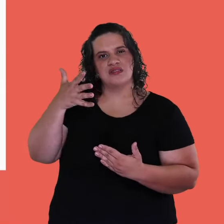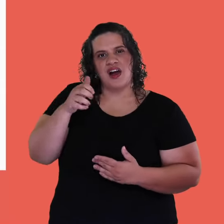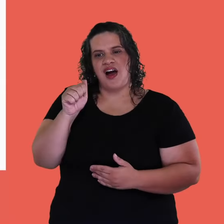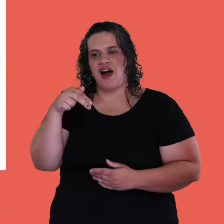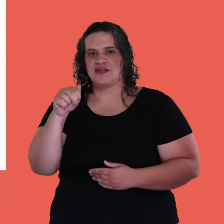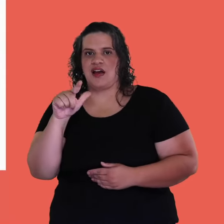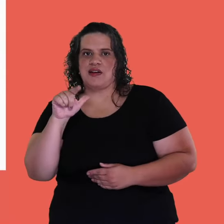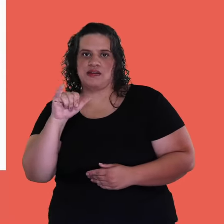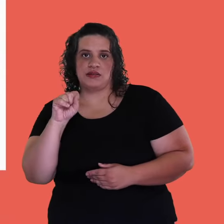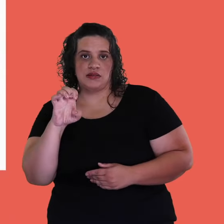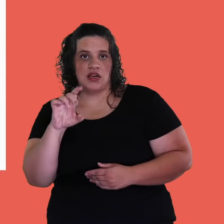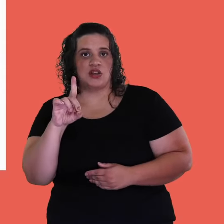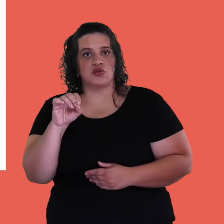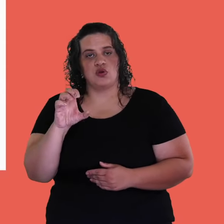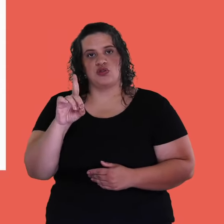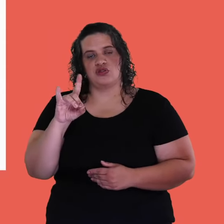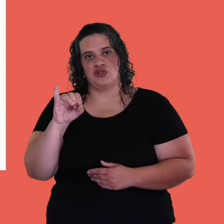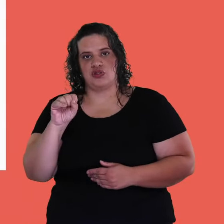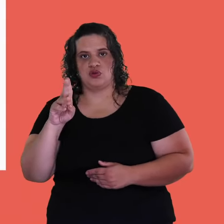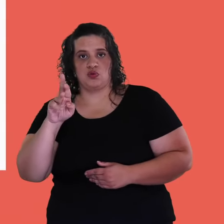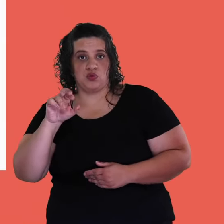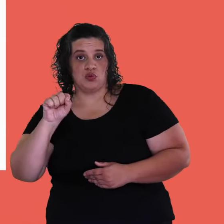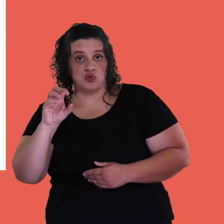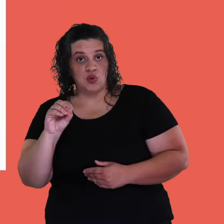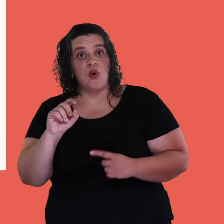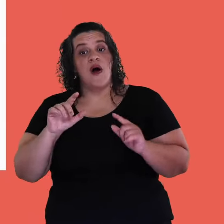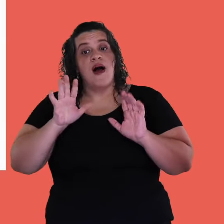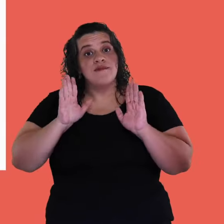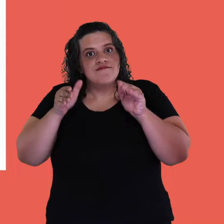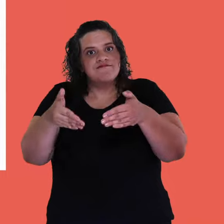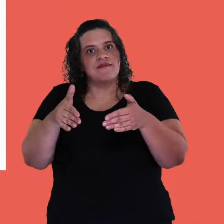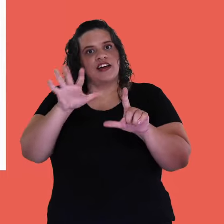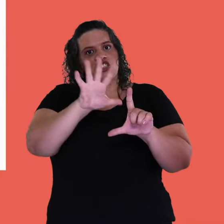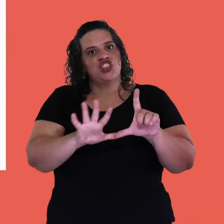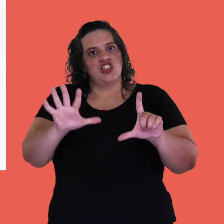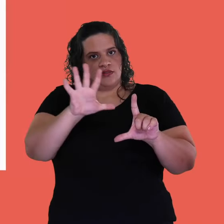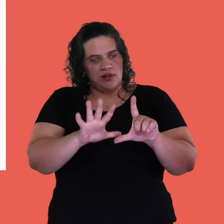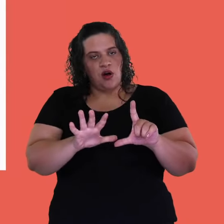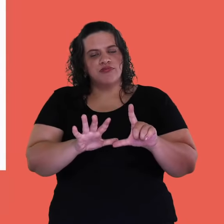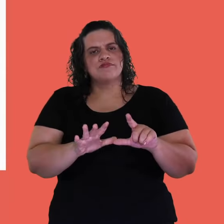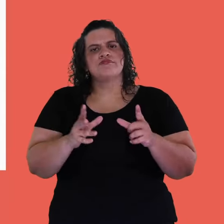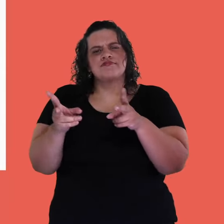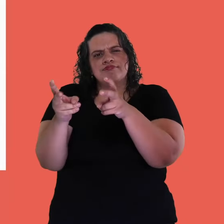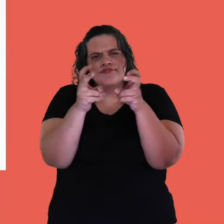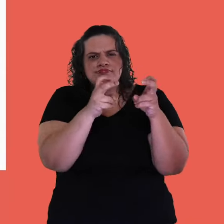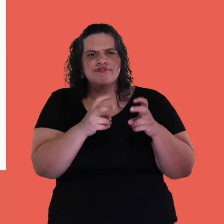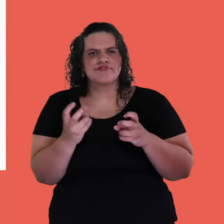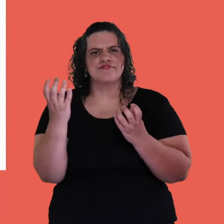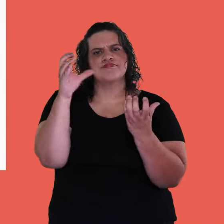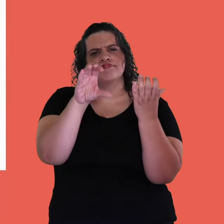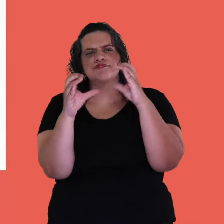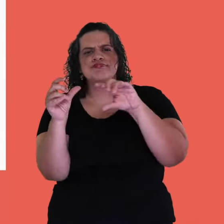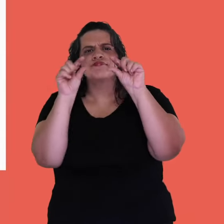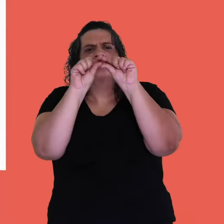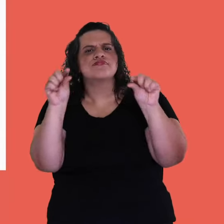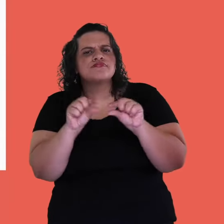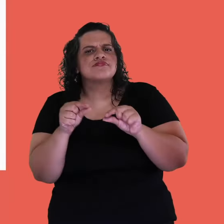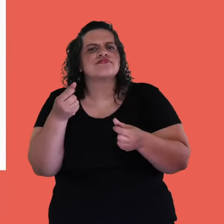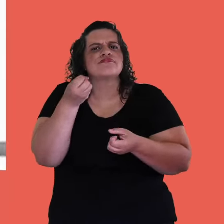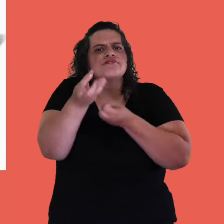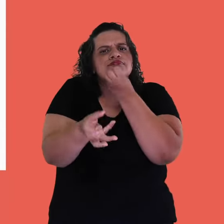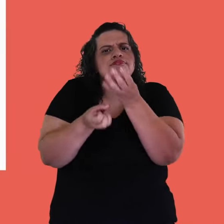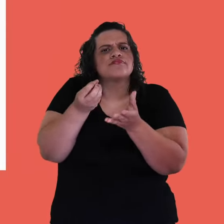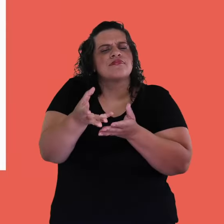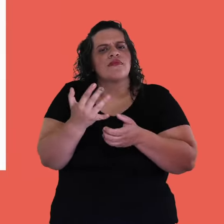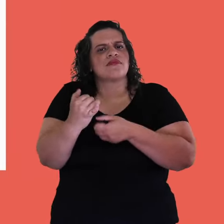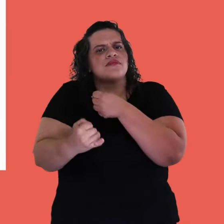discurso. O meu campo de pesquisa é a análise do discurso digital, analisando não só o discurso em si, então o que as pessoas